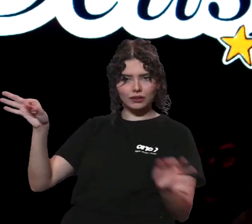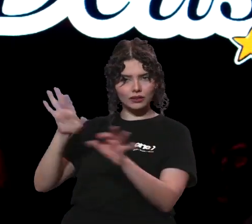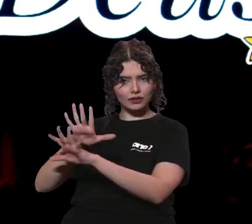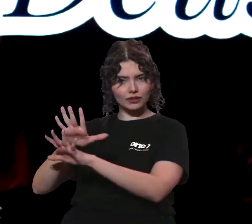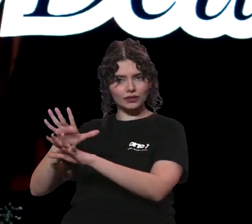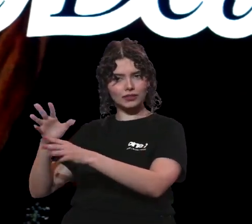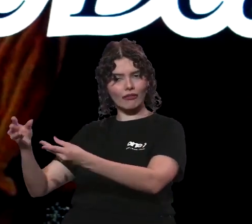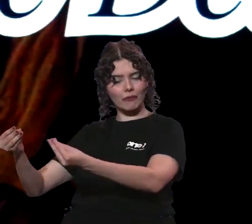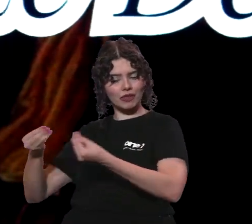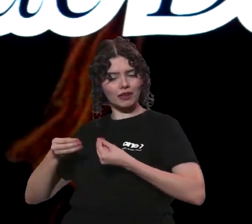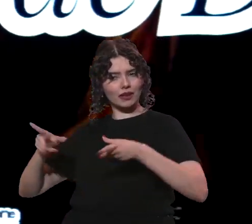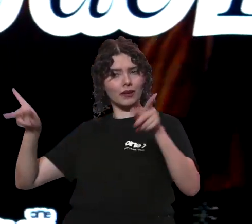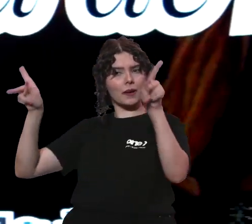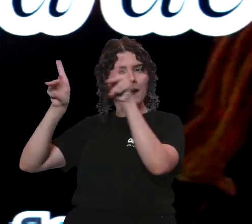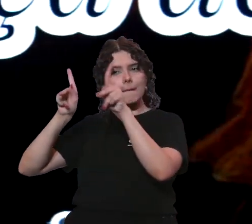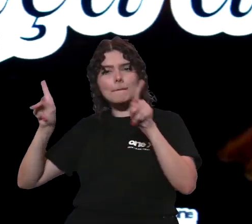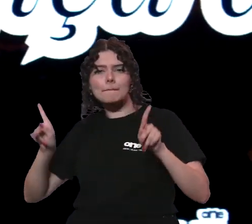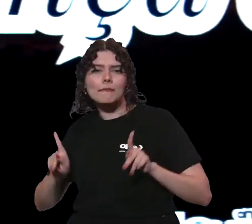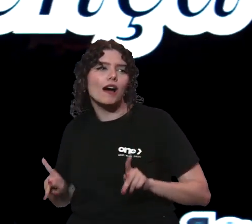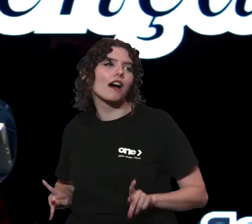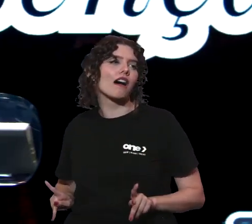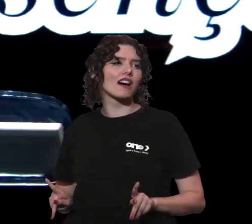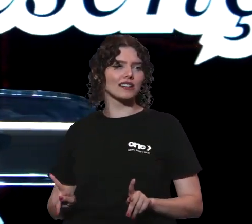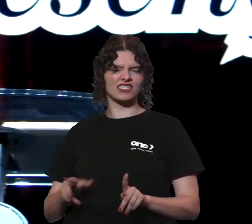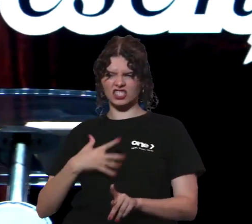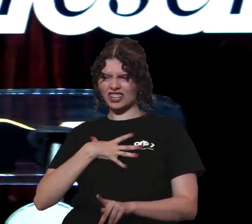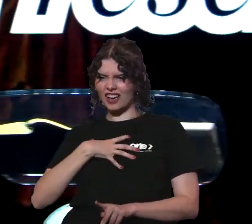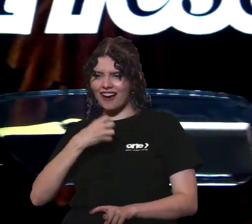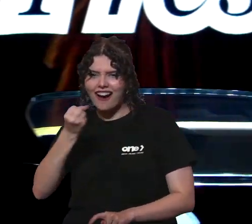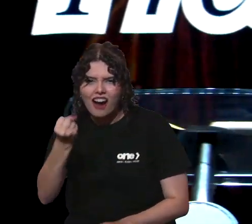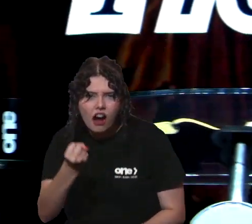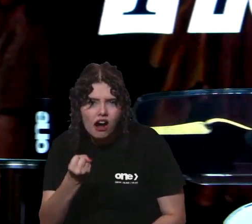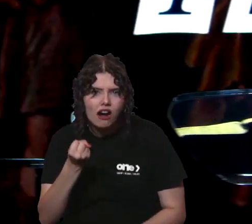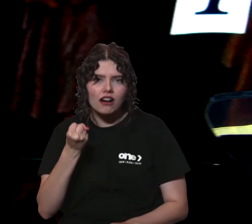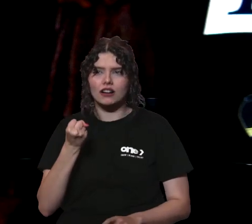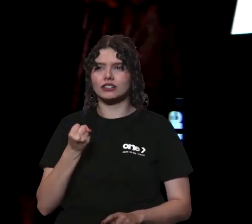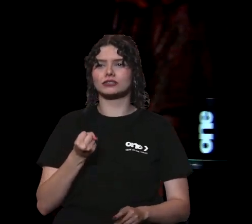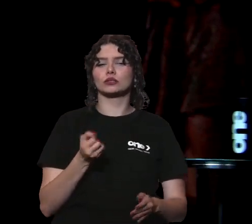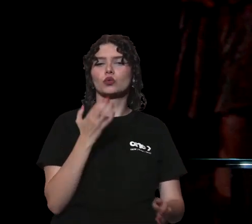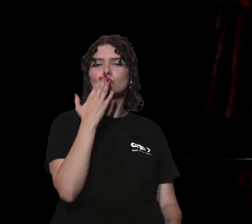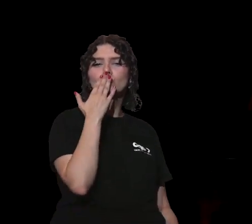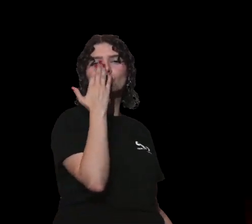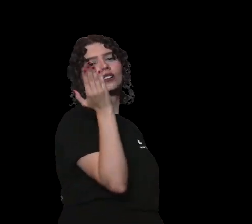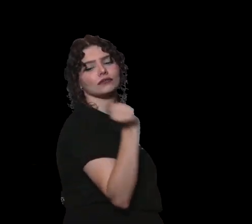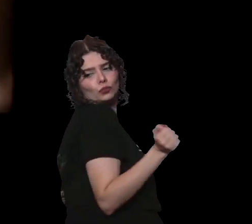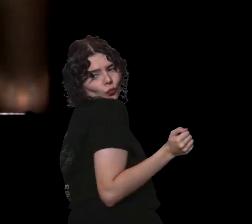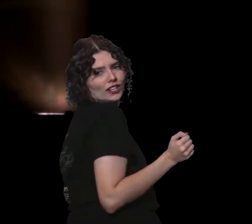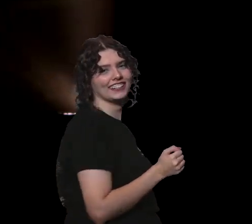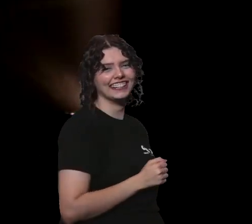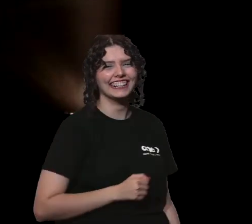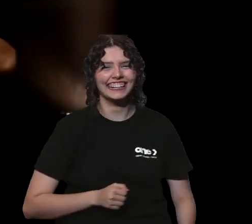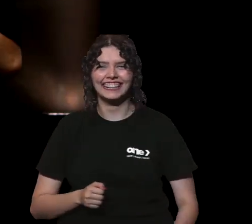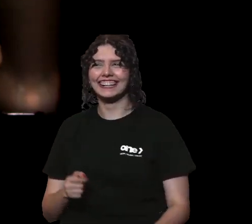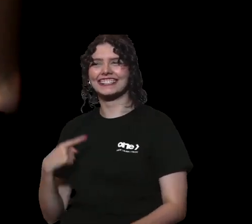Isso vai me trazer paz, a vingança, sair por cima, beijinho no ombro para o recalque passa longe. Essa é a